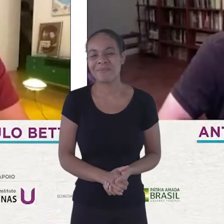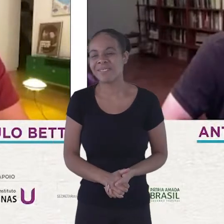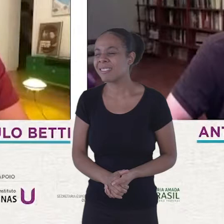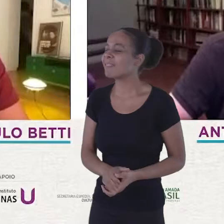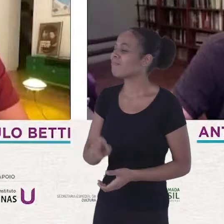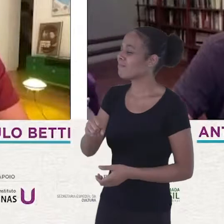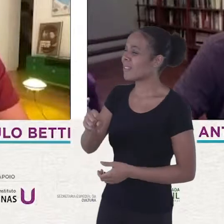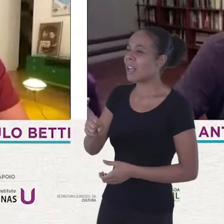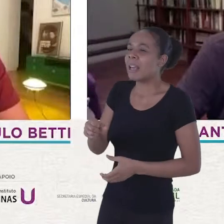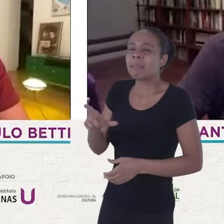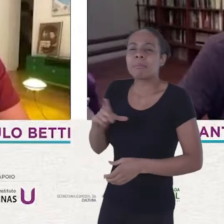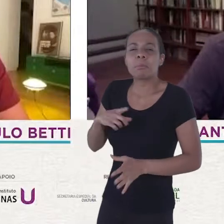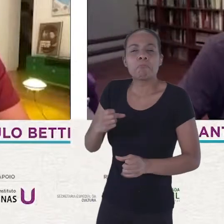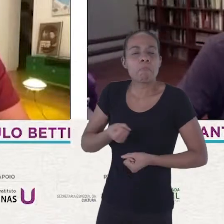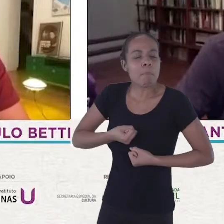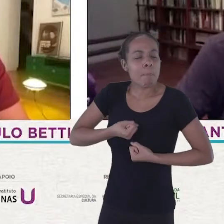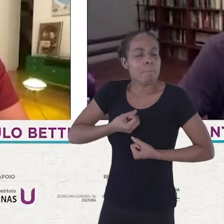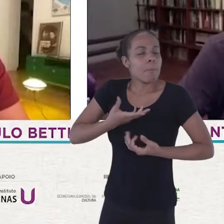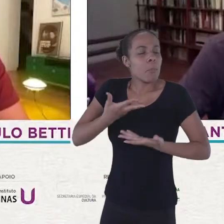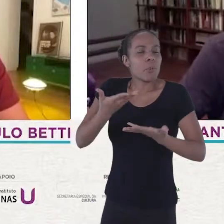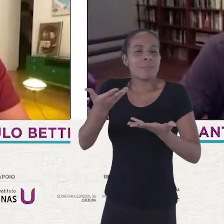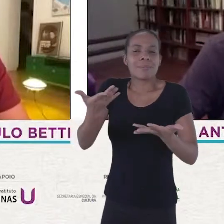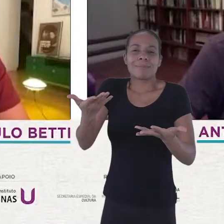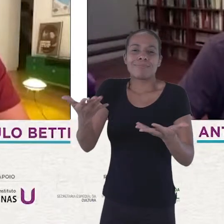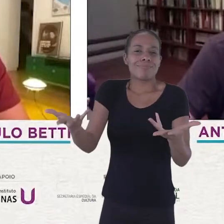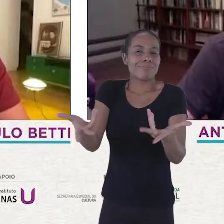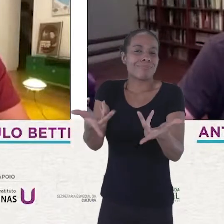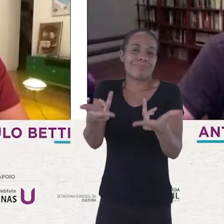recheia de poesia de uma maneira incrível.